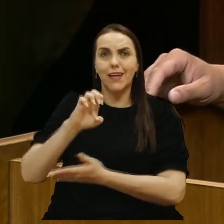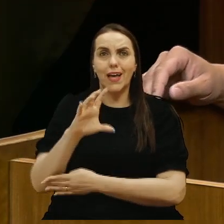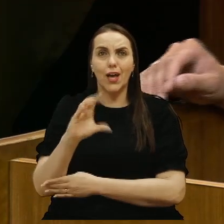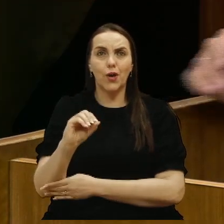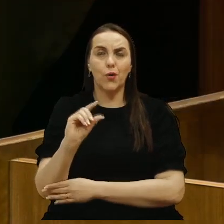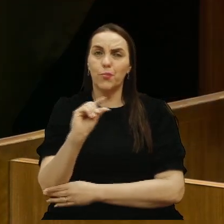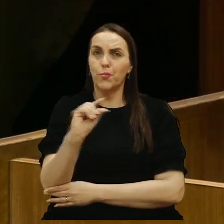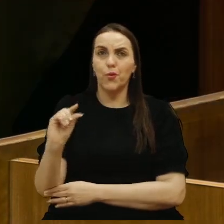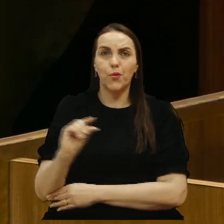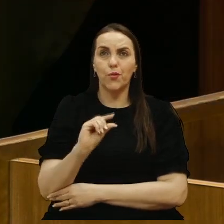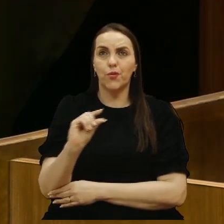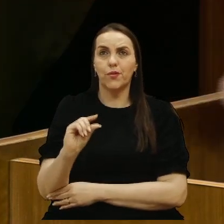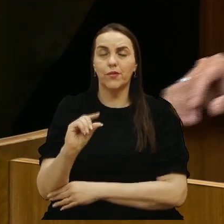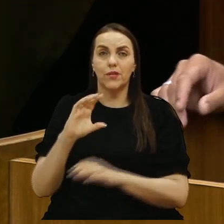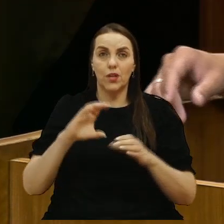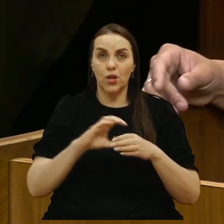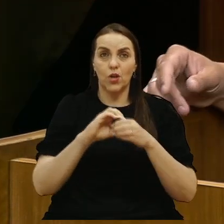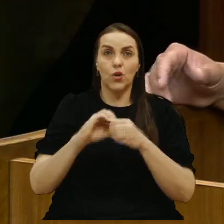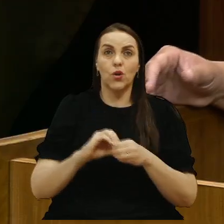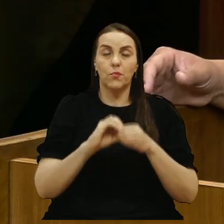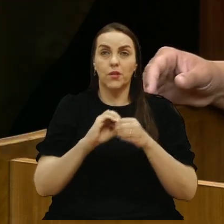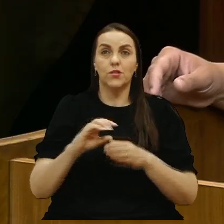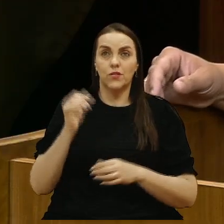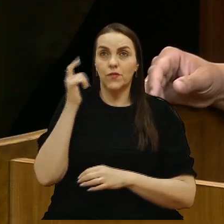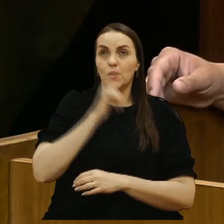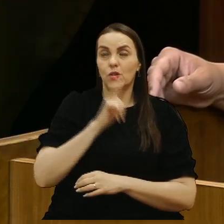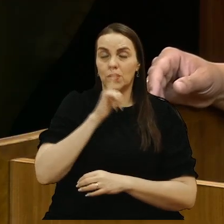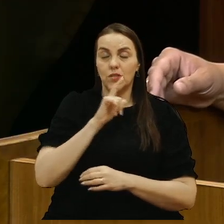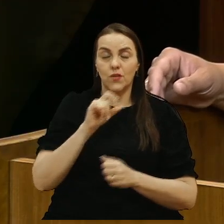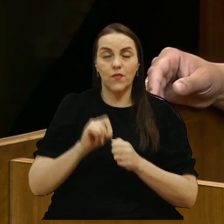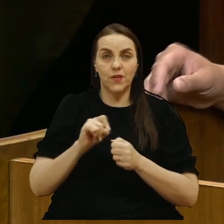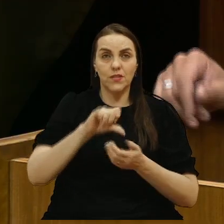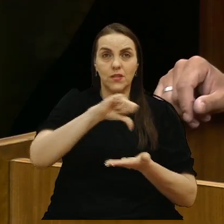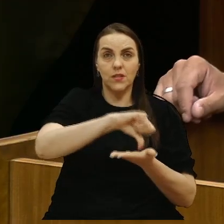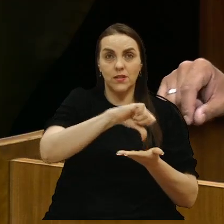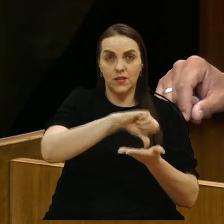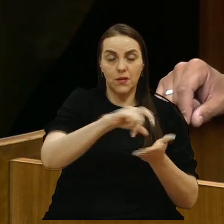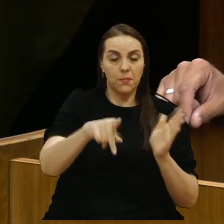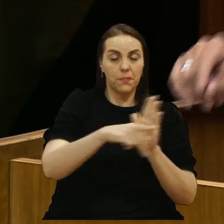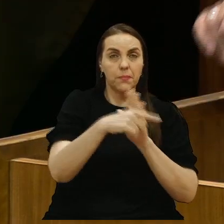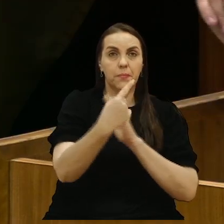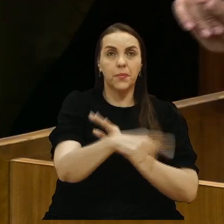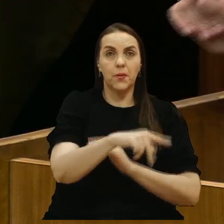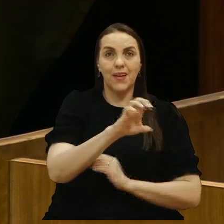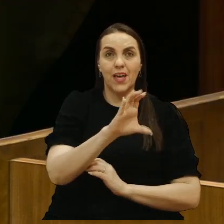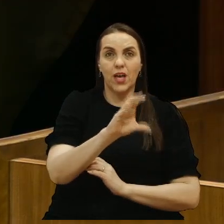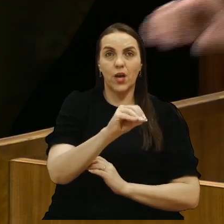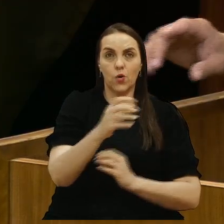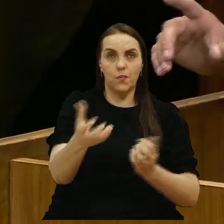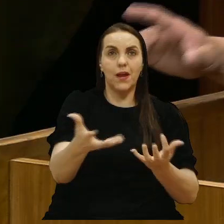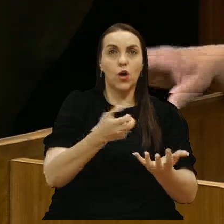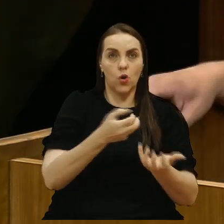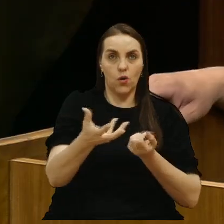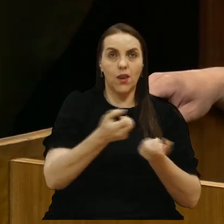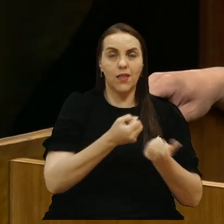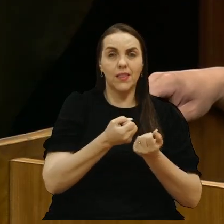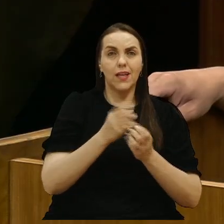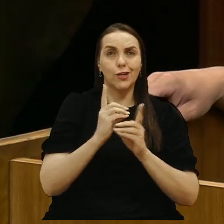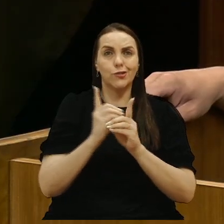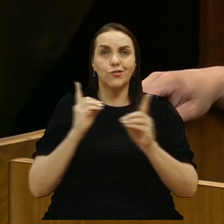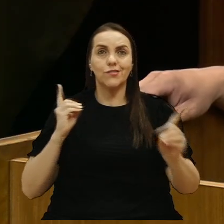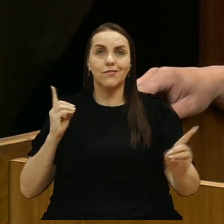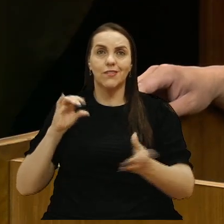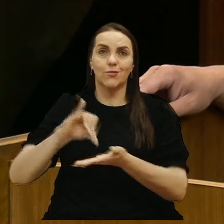A cooperativa ela conseguiu fazer um ecoponto lá na cooperativa. Só que, olha a distância que é da região